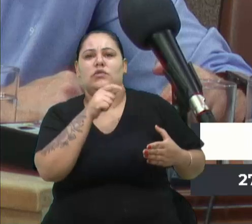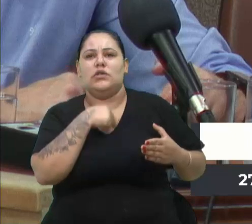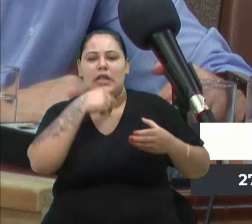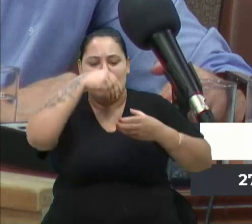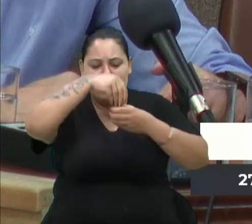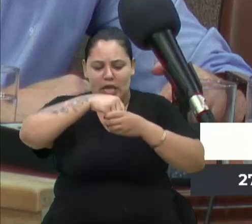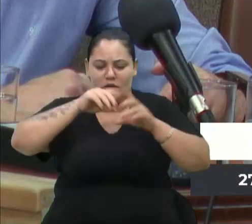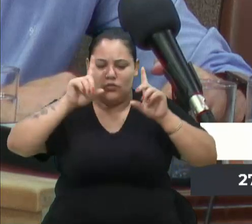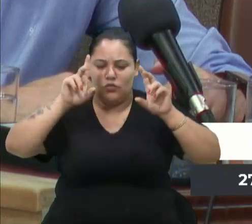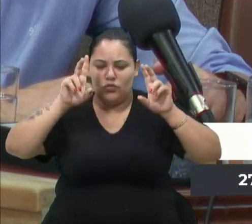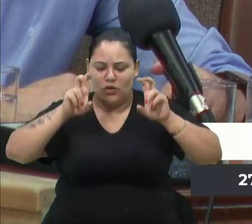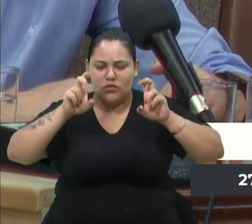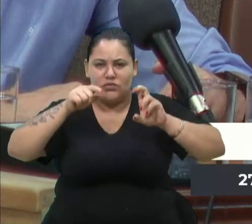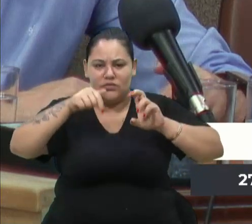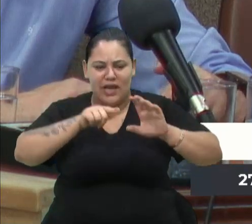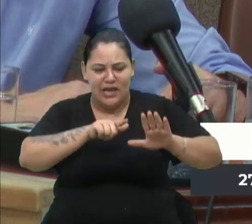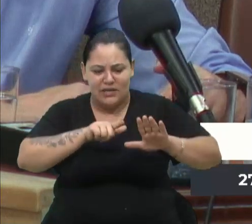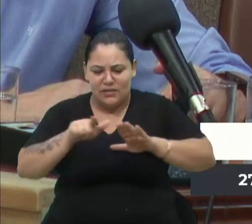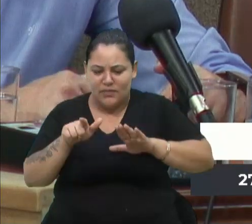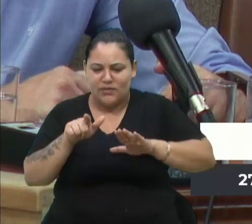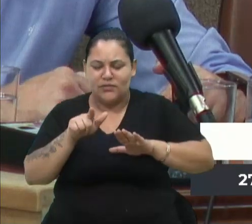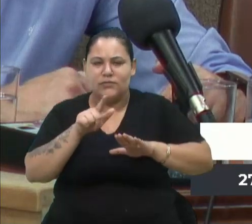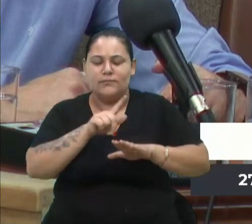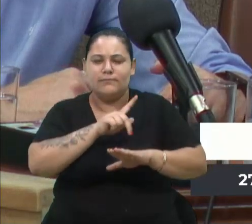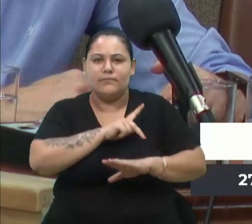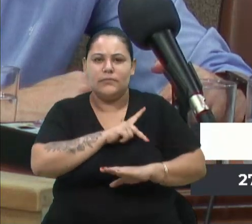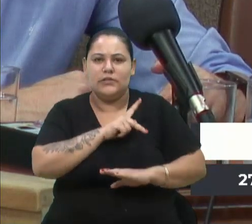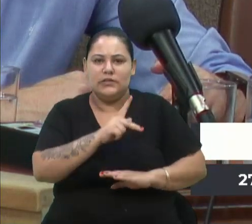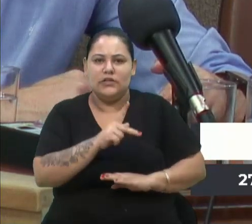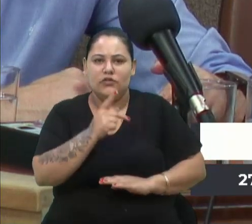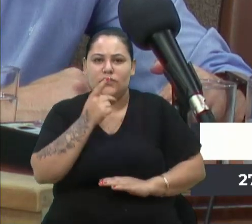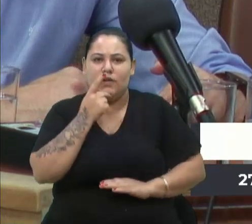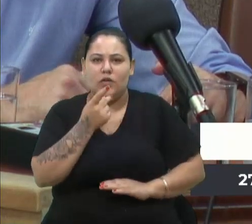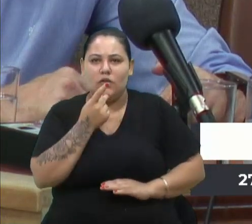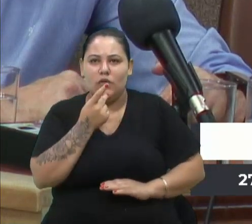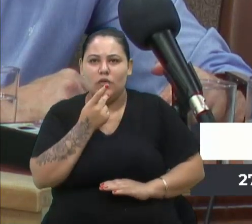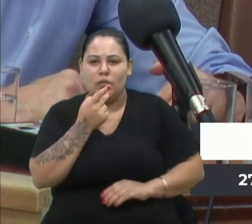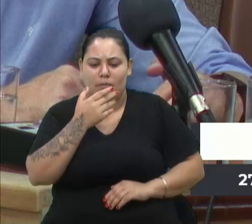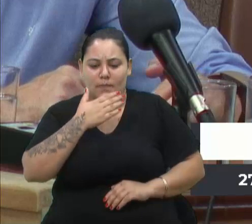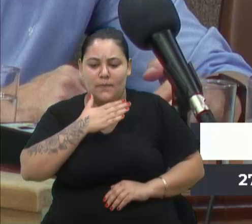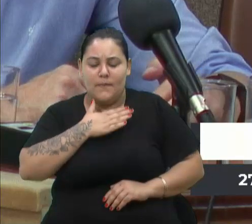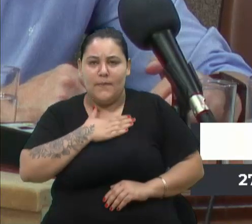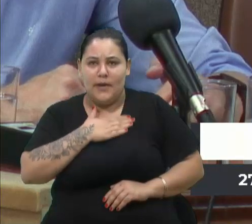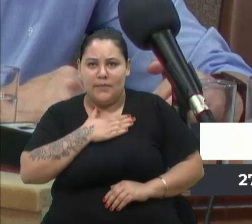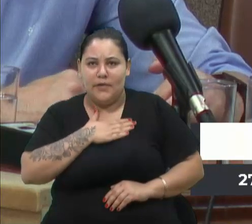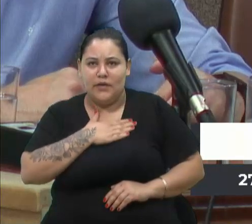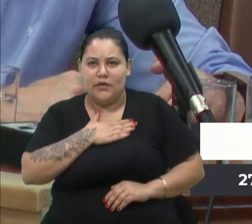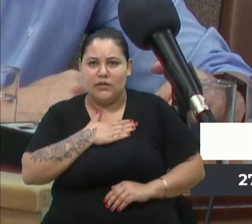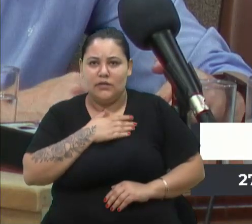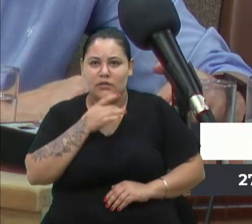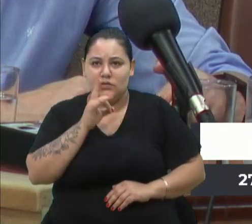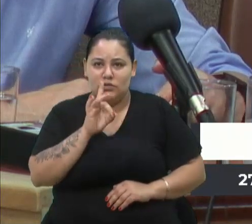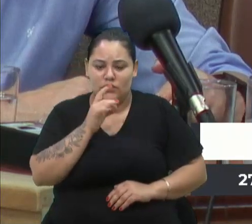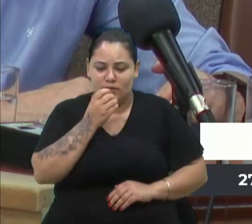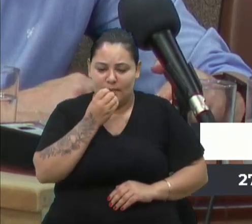essa semana, o senhor presidente disse assim, para mim só vai estar bem quando